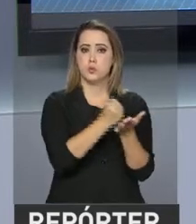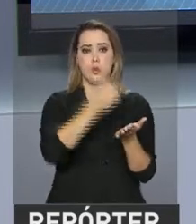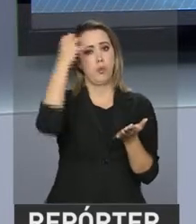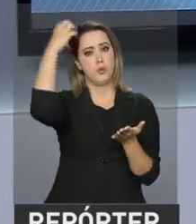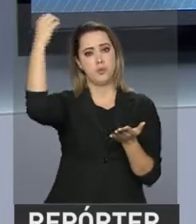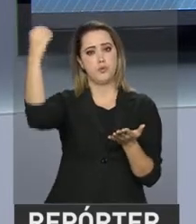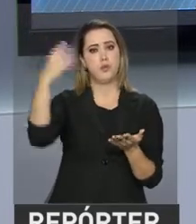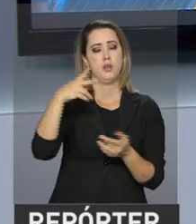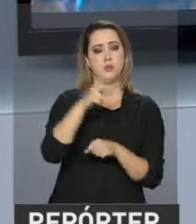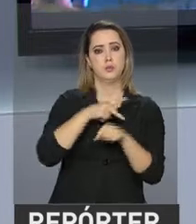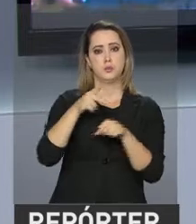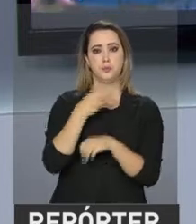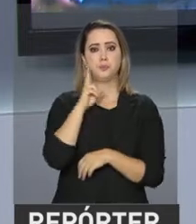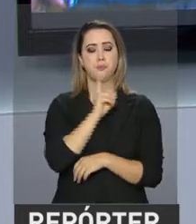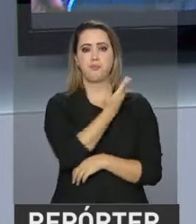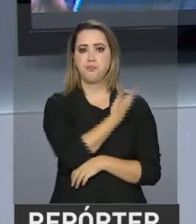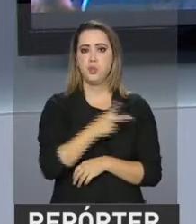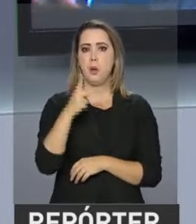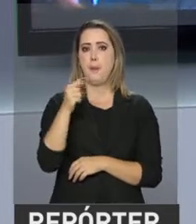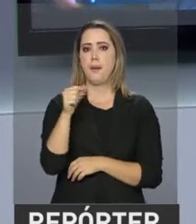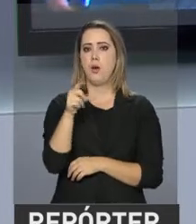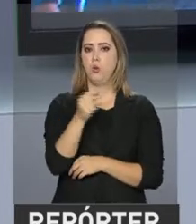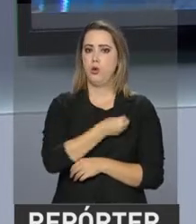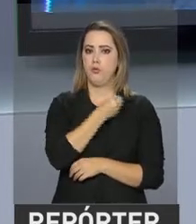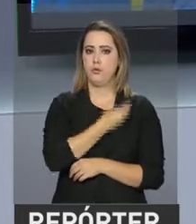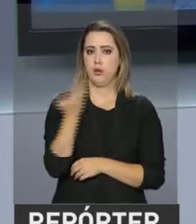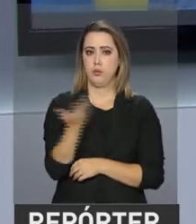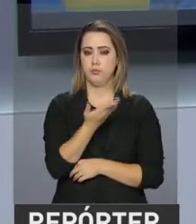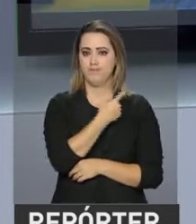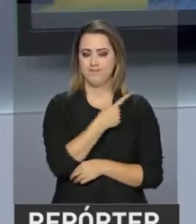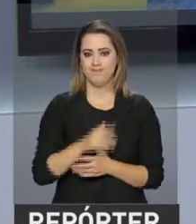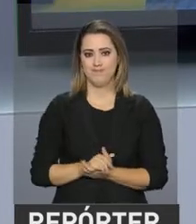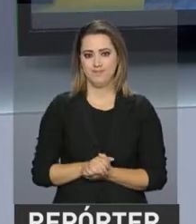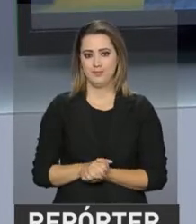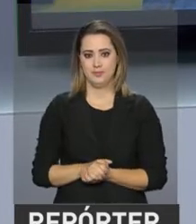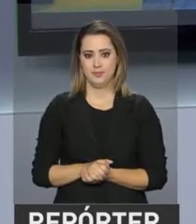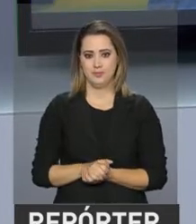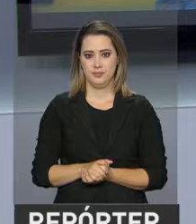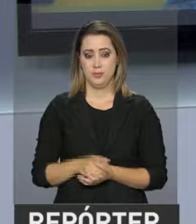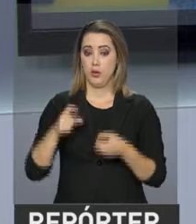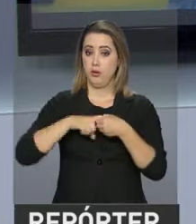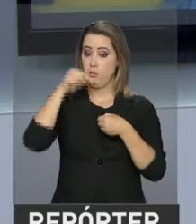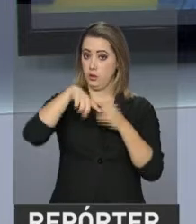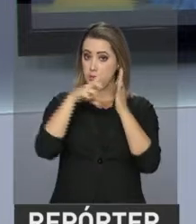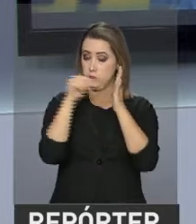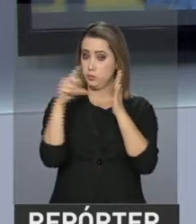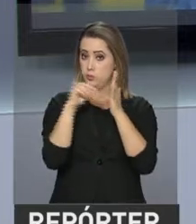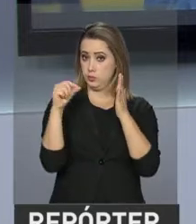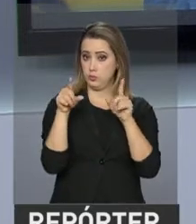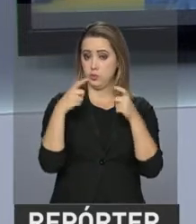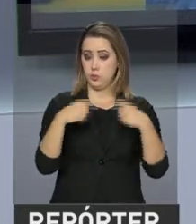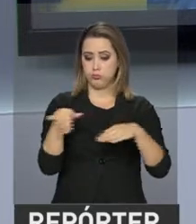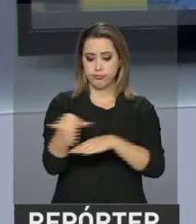sálvia está no congresso e traz as informações para a gente ao vivo lá paulo boa noite pra você voltamos aqui o salão verde da câmara dos